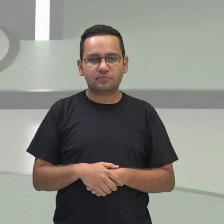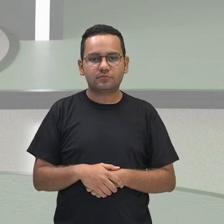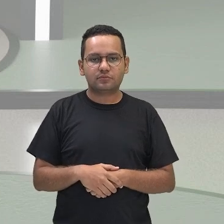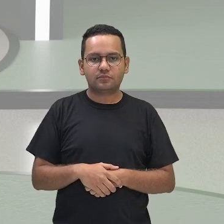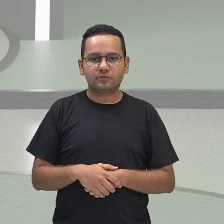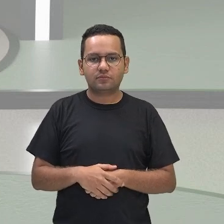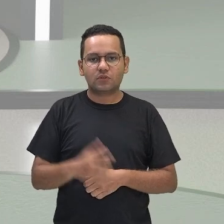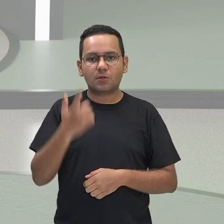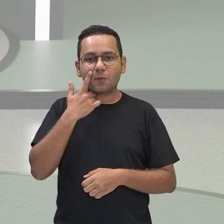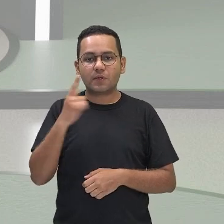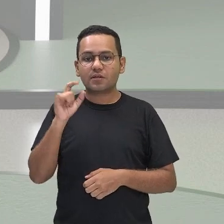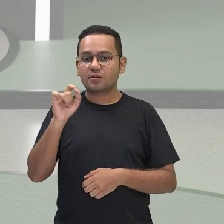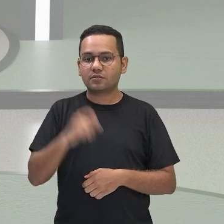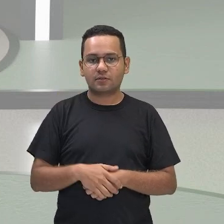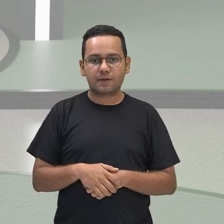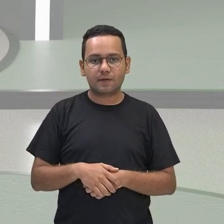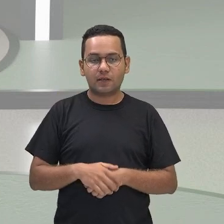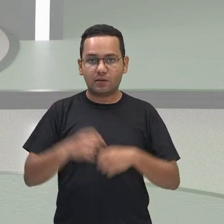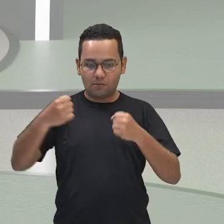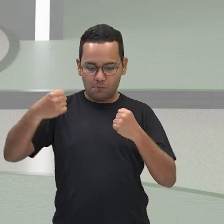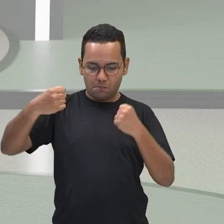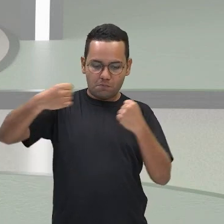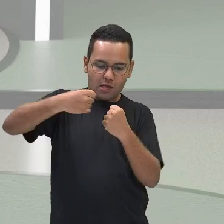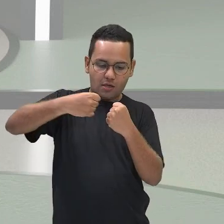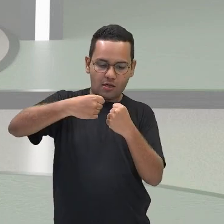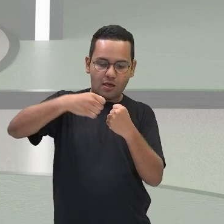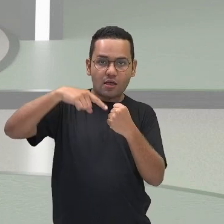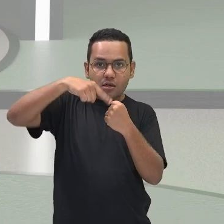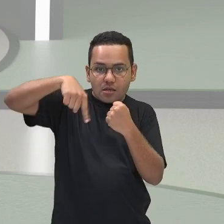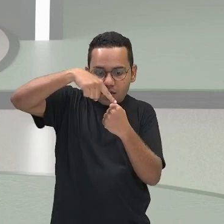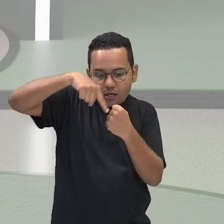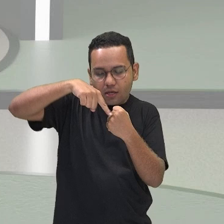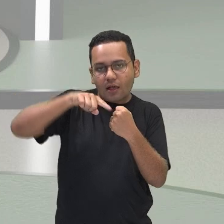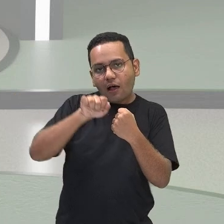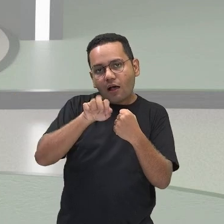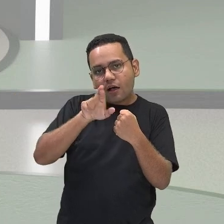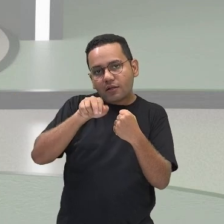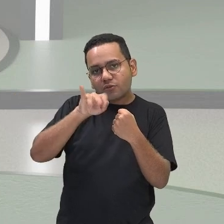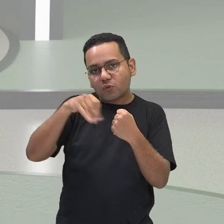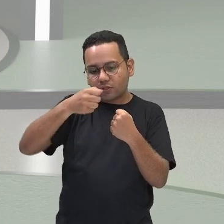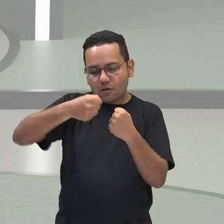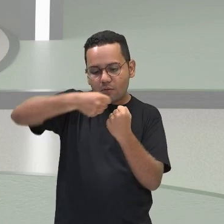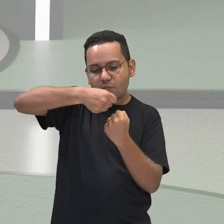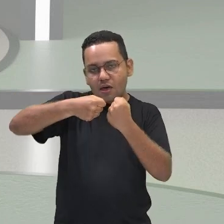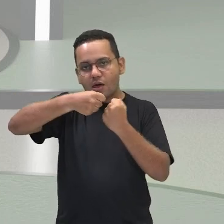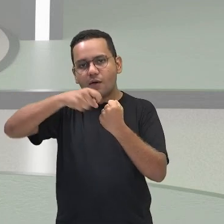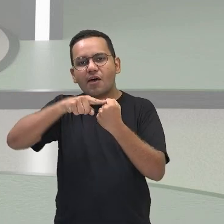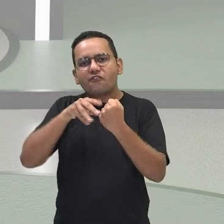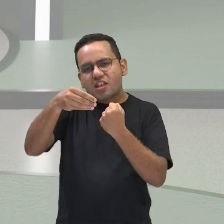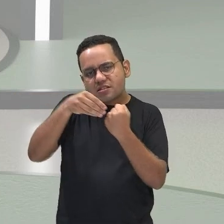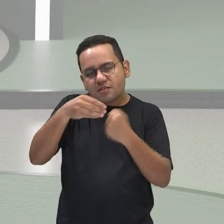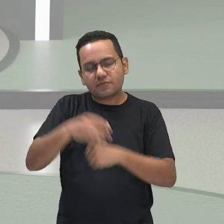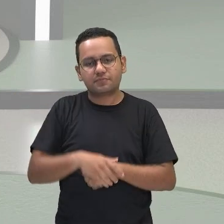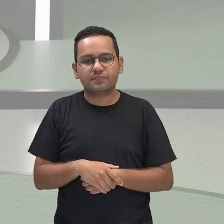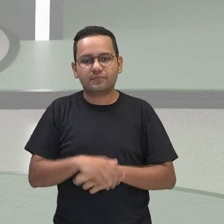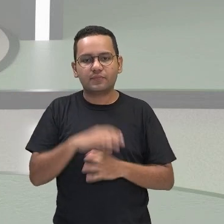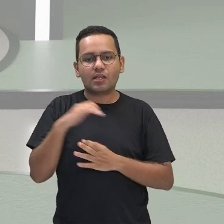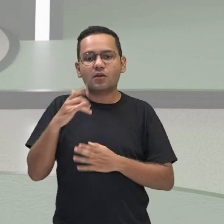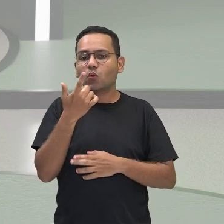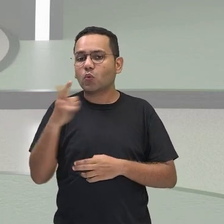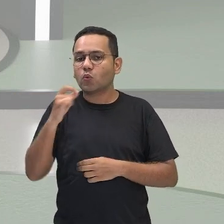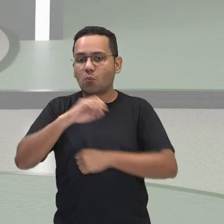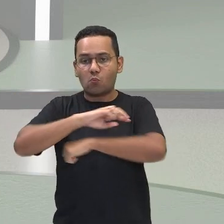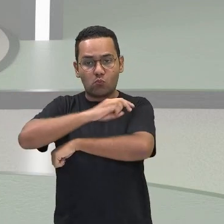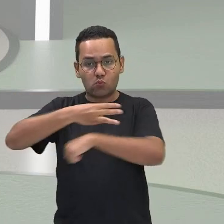imaginar o encontro de 2 ossos, o que terá? As articulações. E os músculos dando